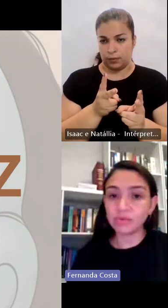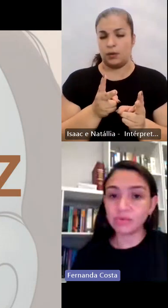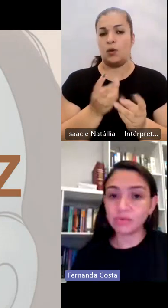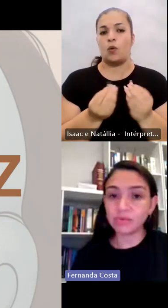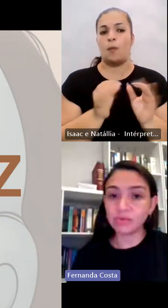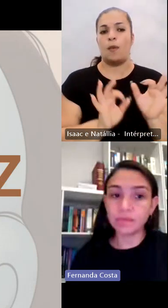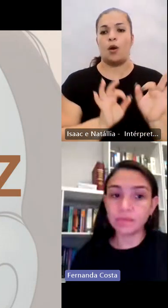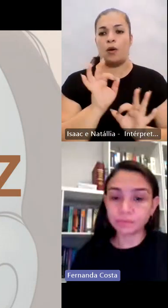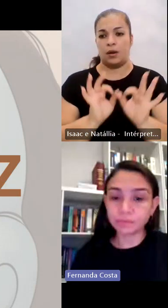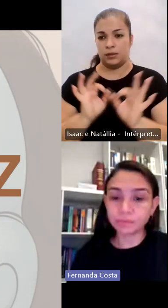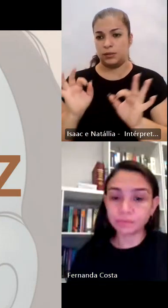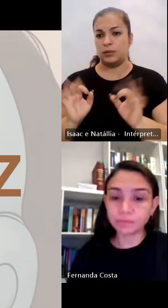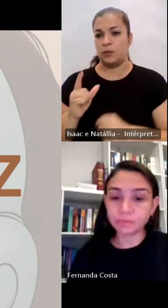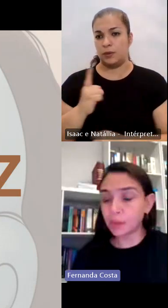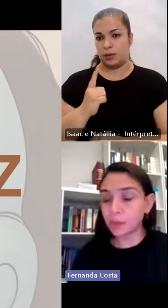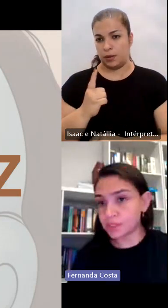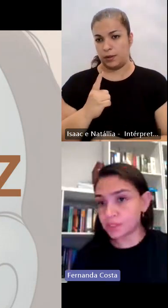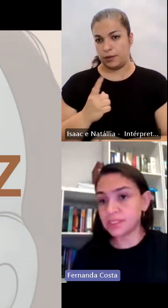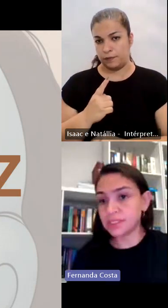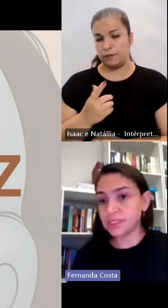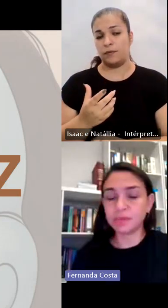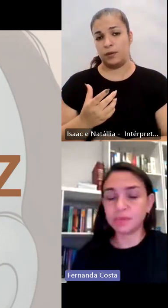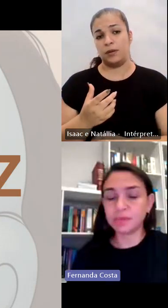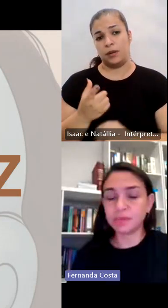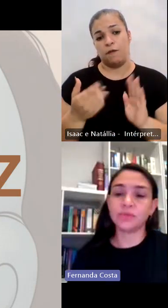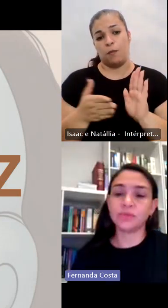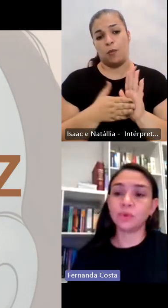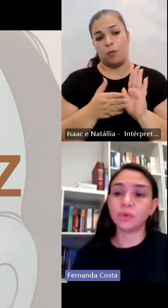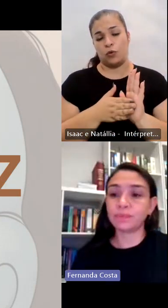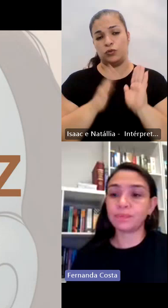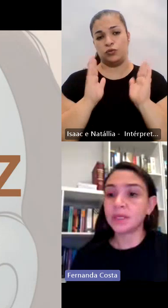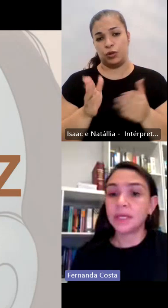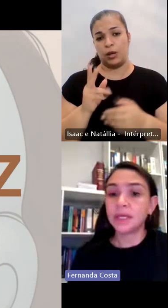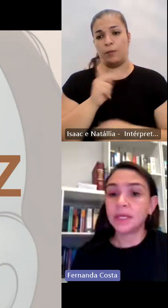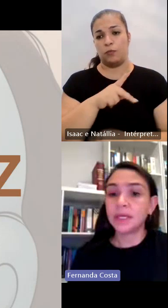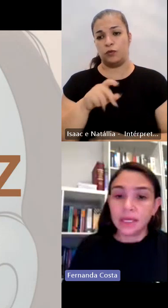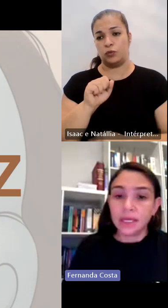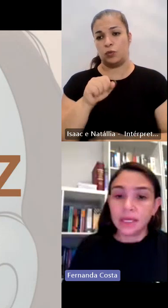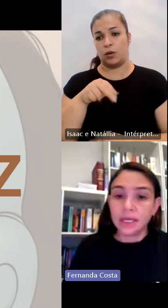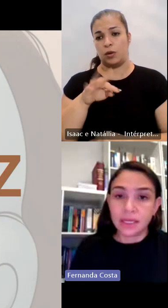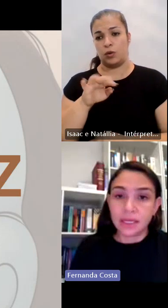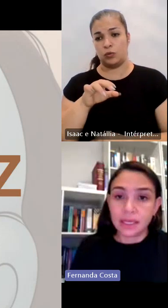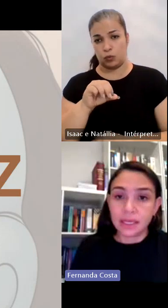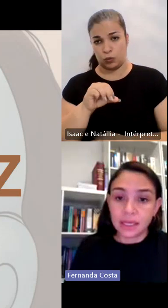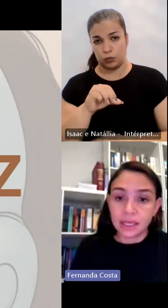que foi proposta inicialmente pelo professor Antônio.